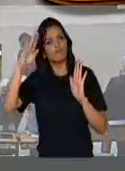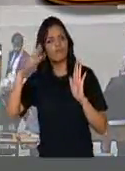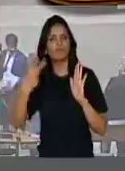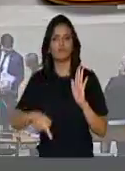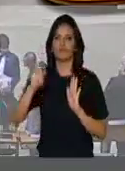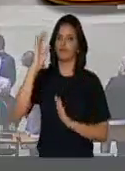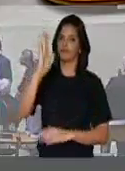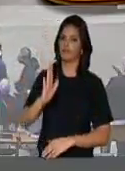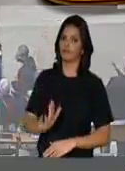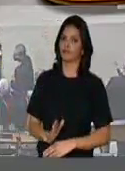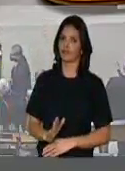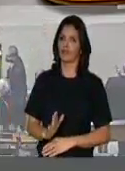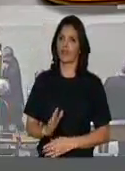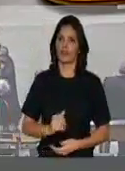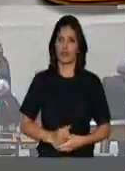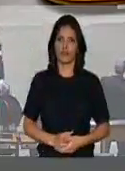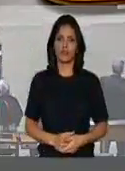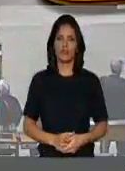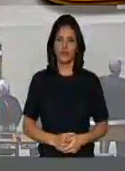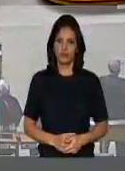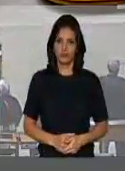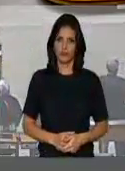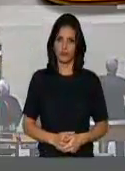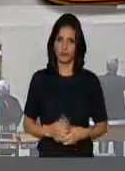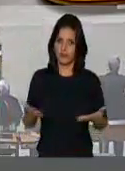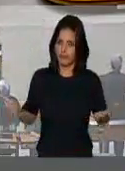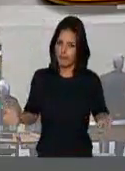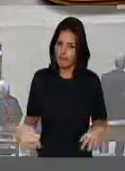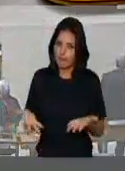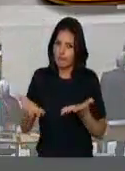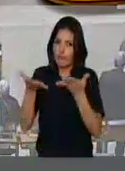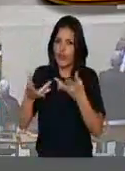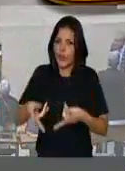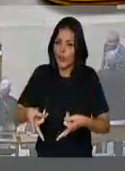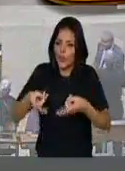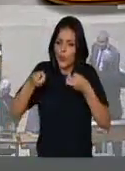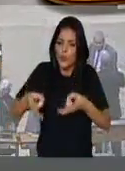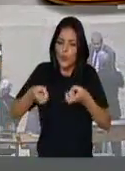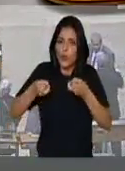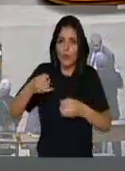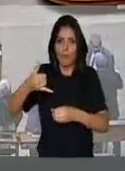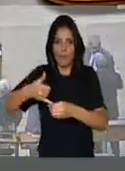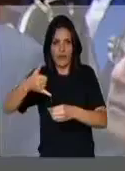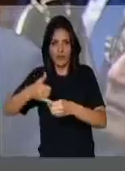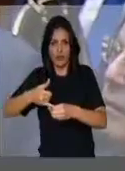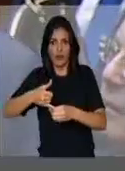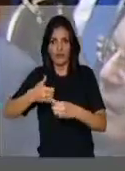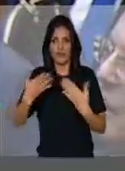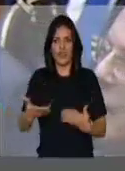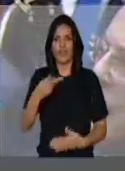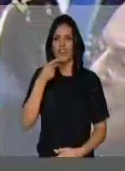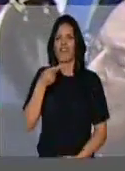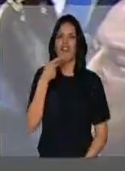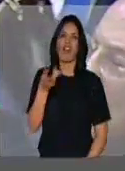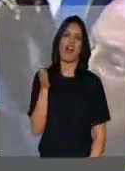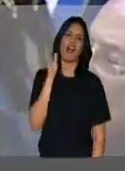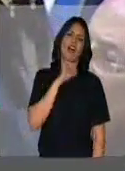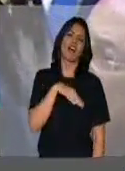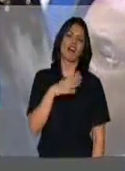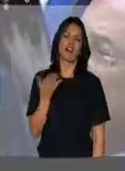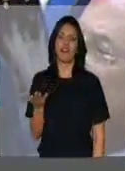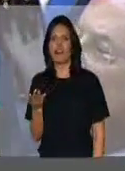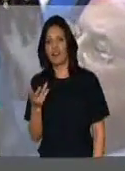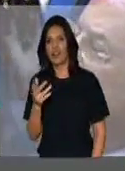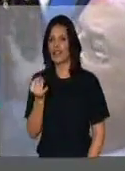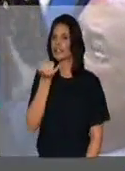para o país, onde nós vamos estar incentivando a exploração de petróleo. Essa falácia de que nós estamos tendo